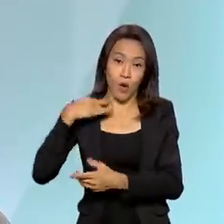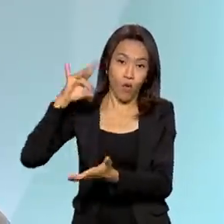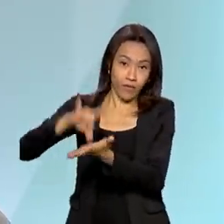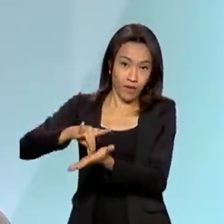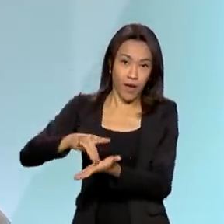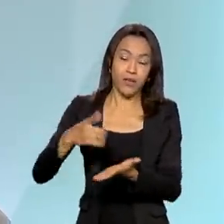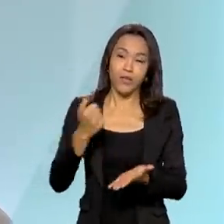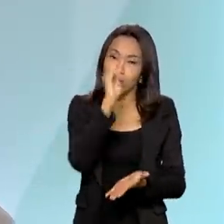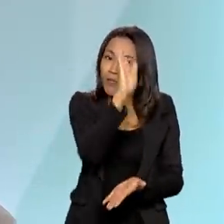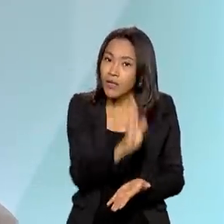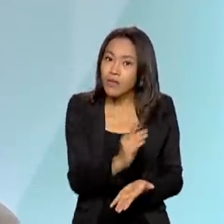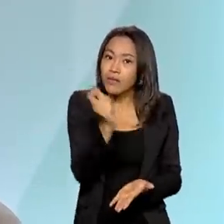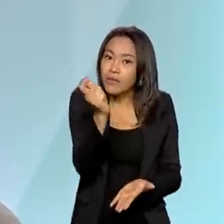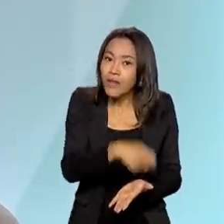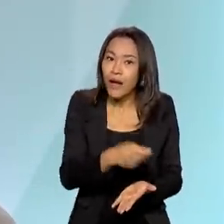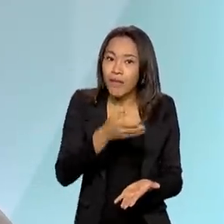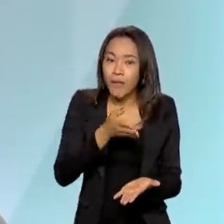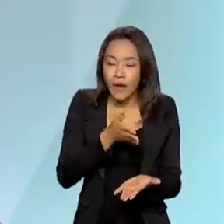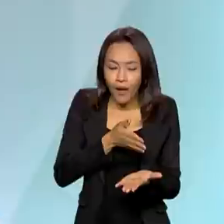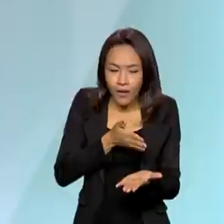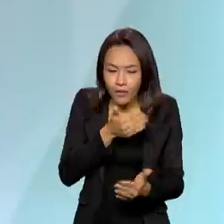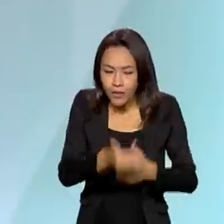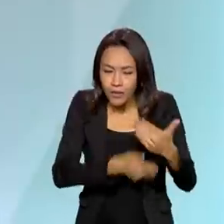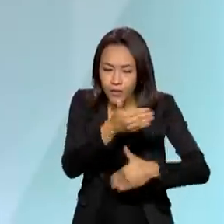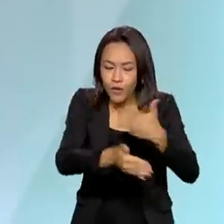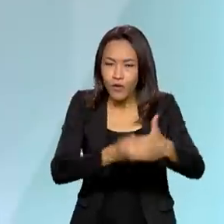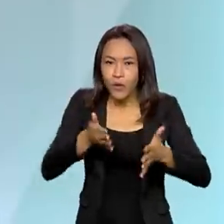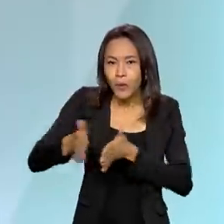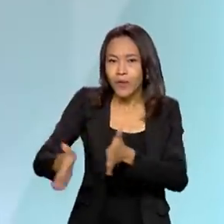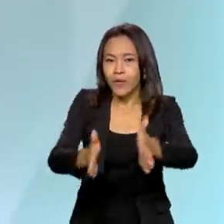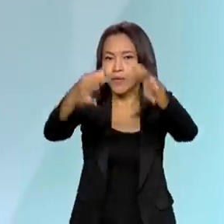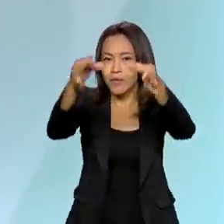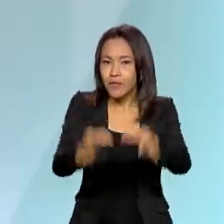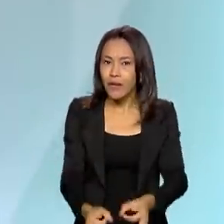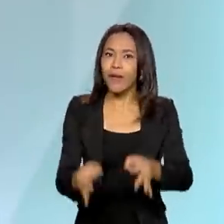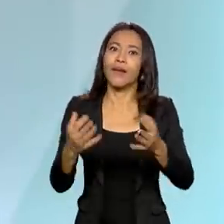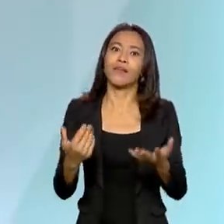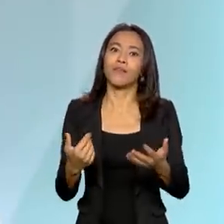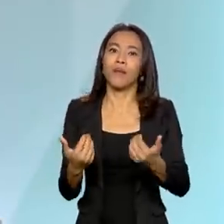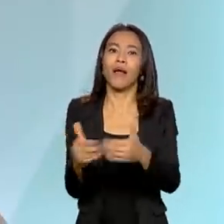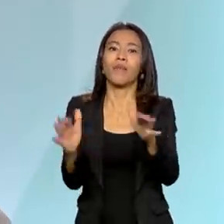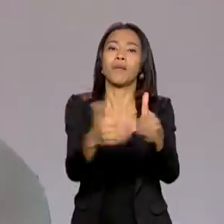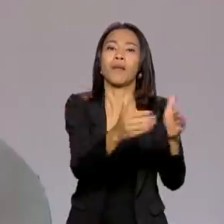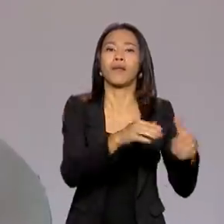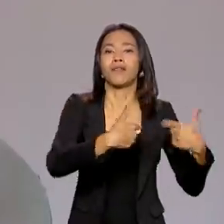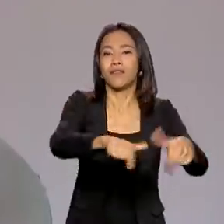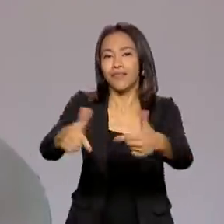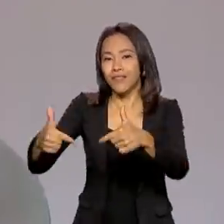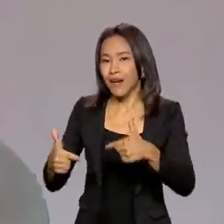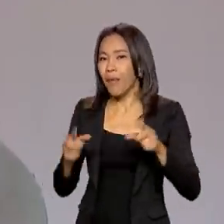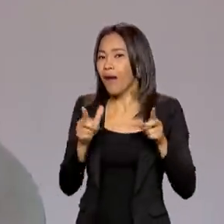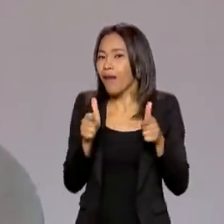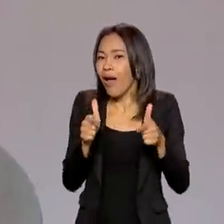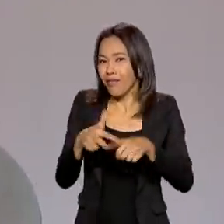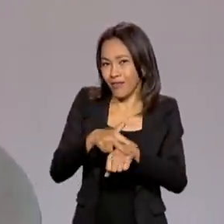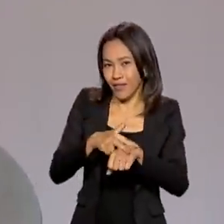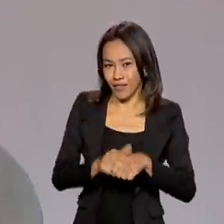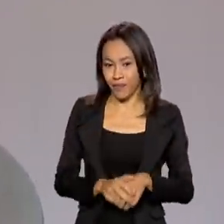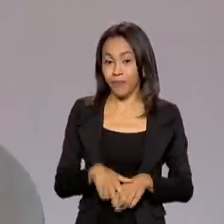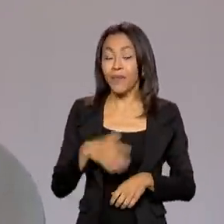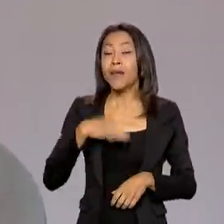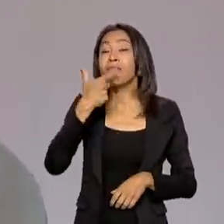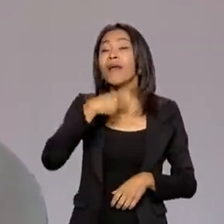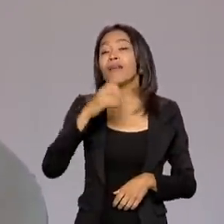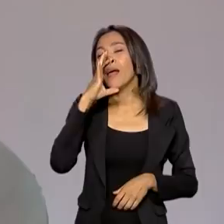tem a oportunidade de crescer na correta direção de geração de empregos verdes para os brasileiros. Para quem está nos assistindo agora,